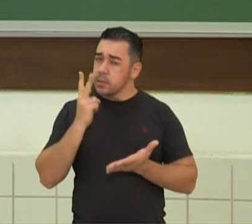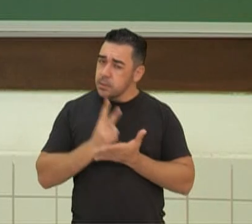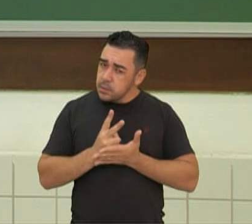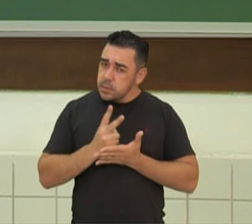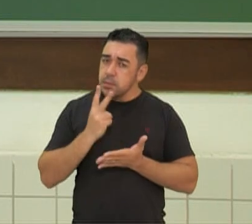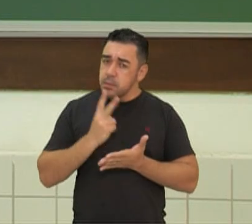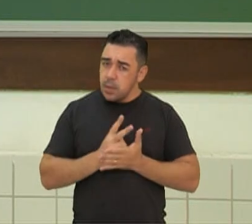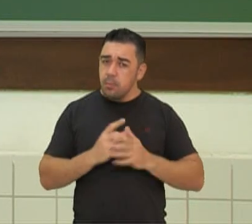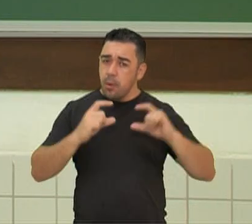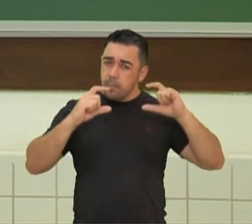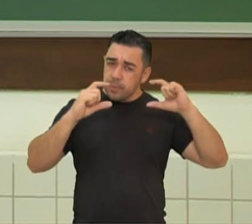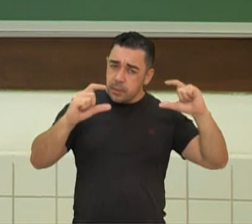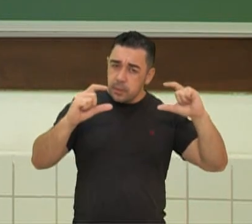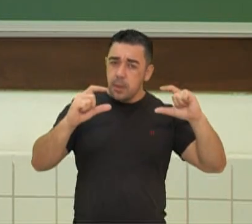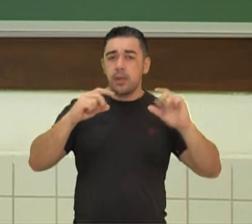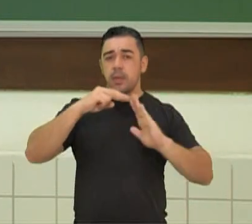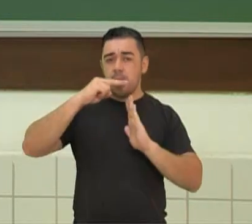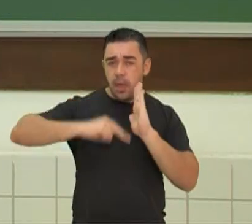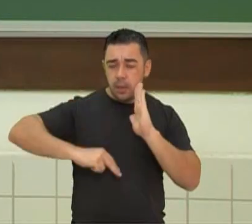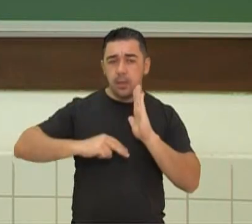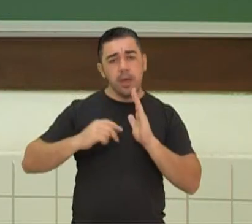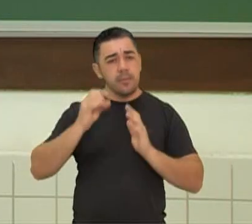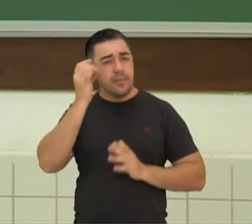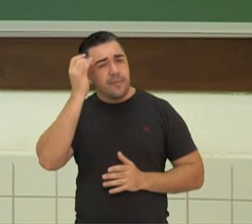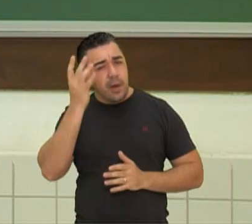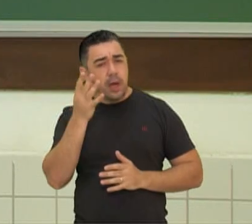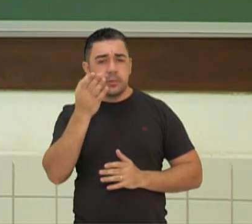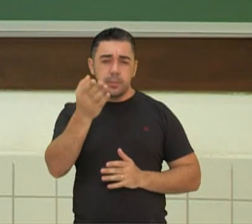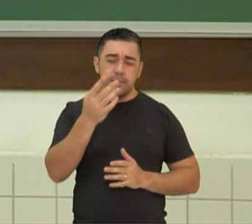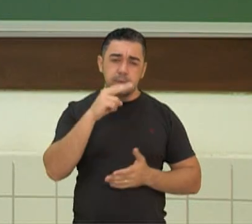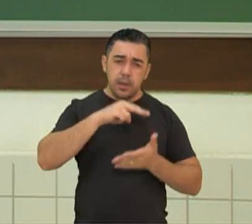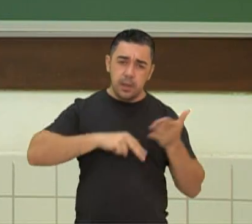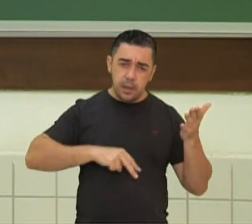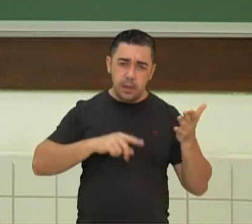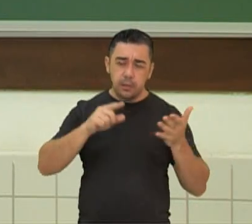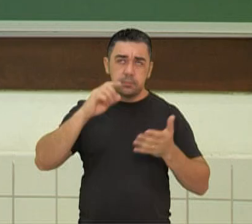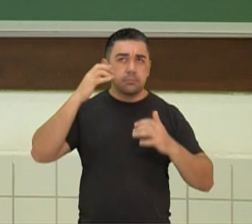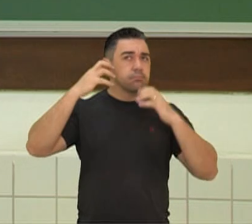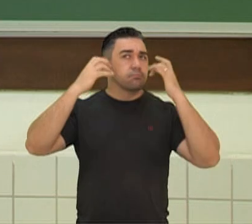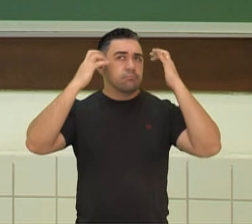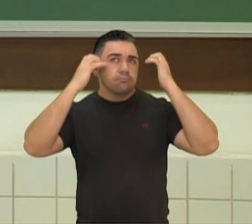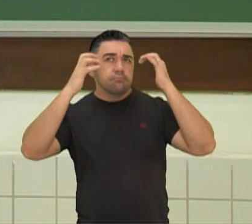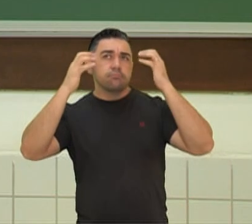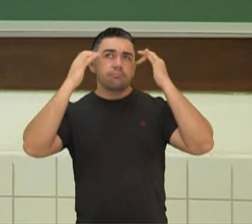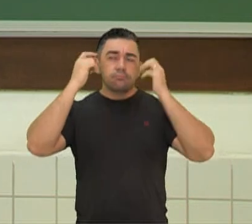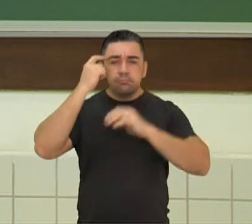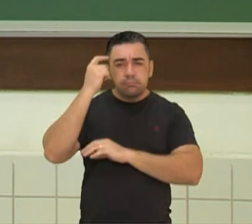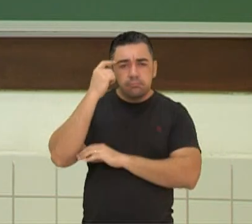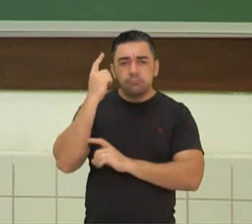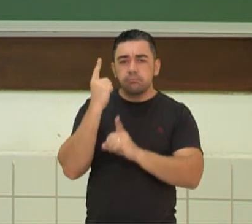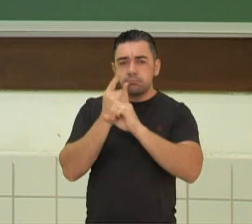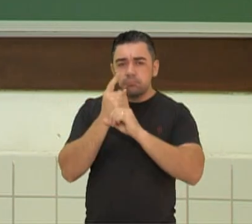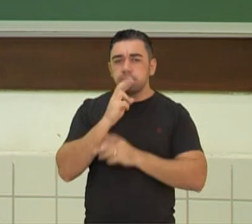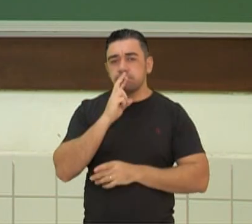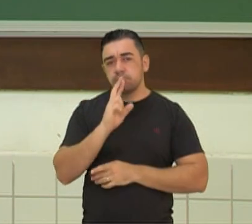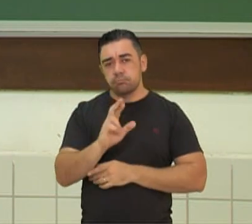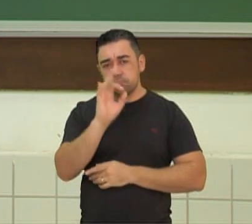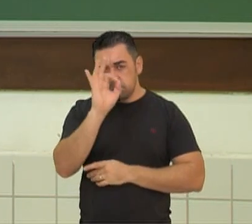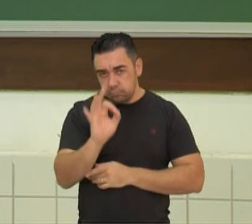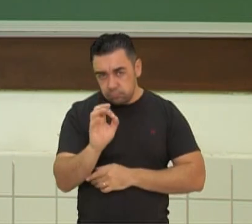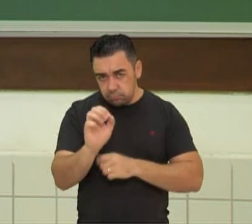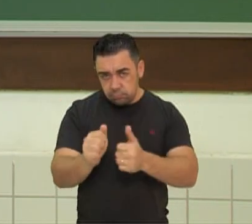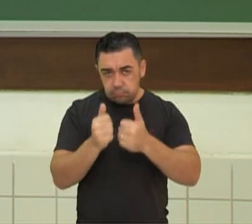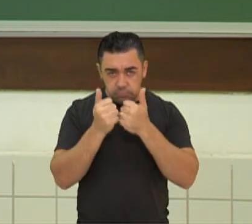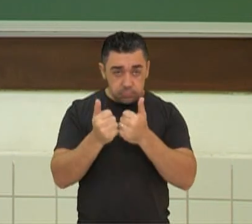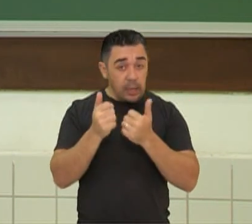retomo um pedacinho do trecho, tá? Para facilitar o raciocínio, para que vocês possam encontrar a resposta, tudo